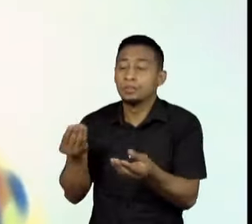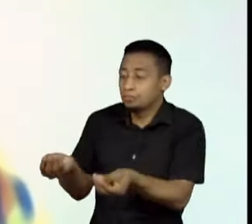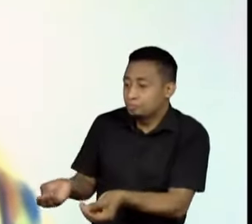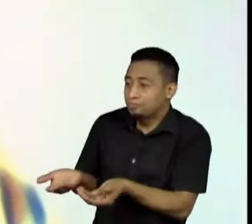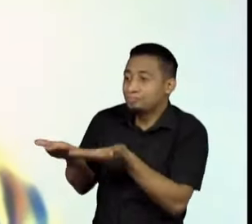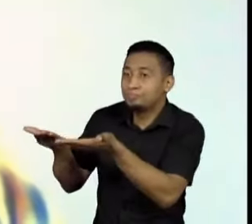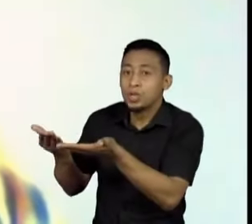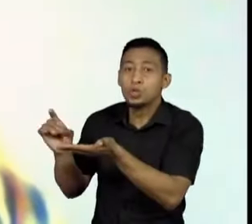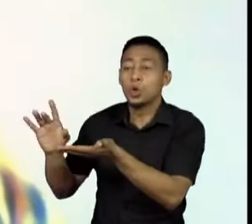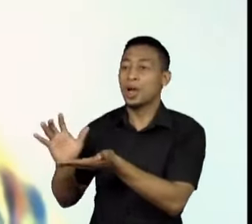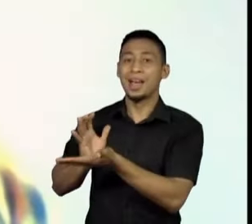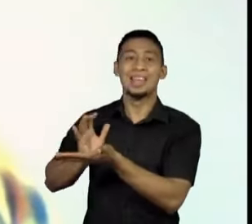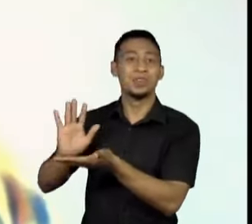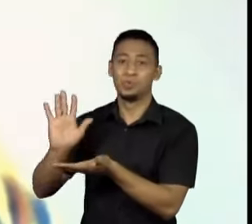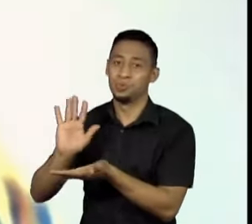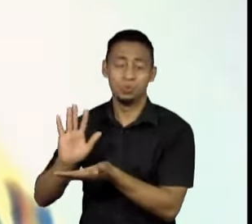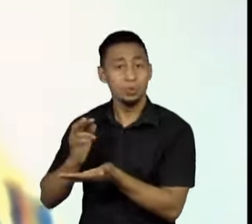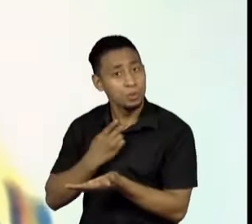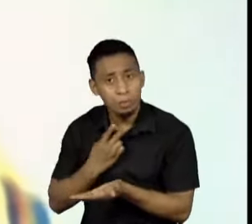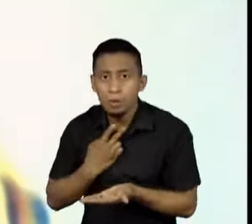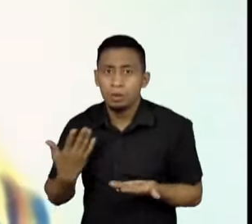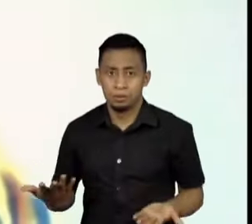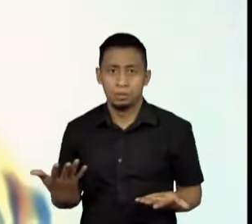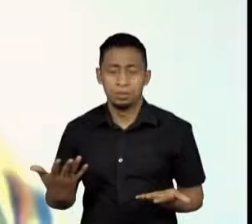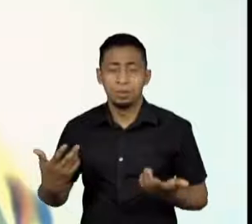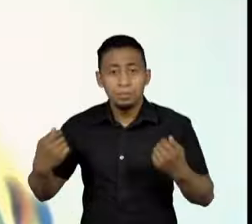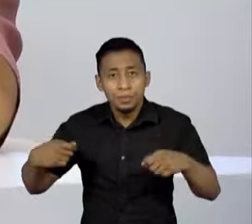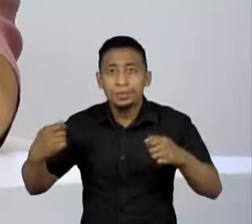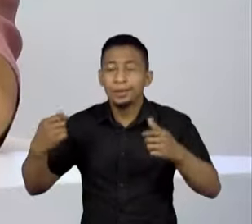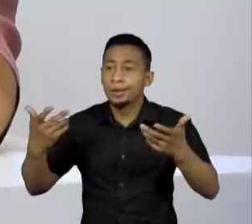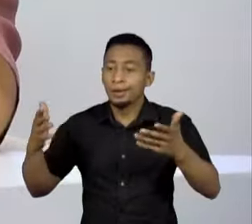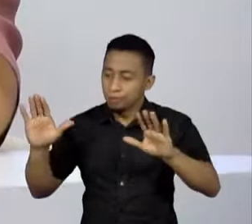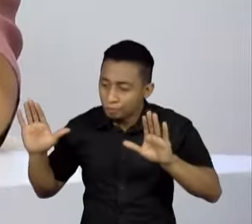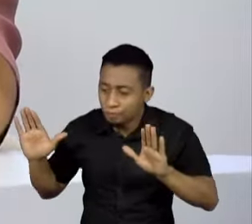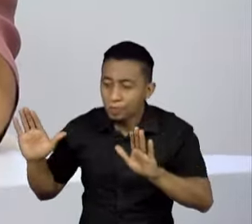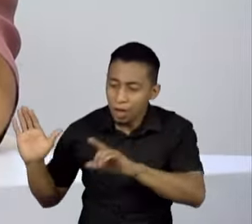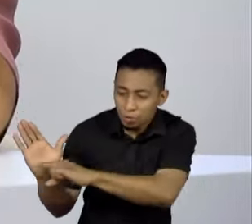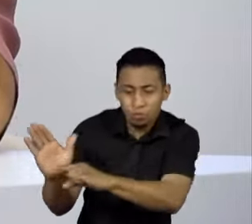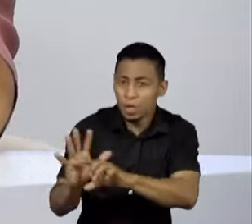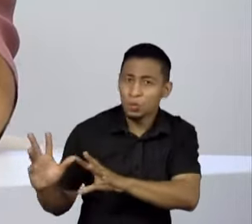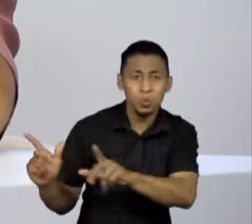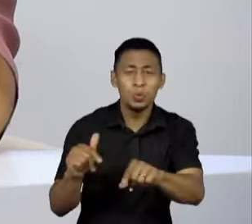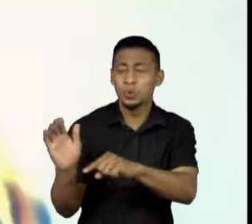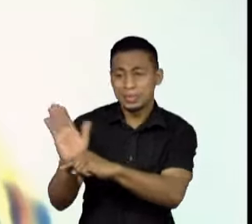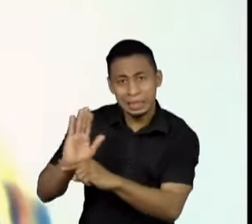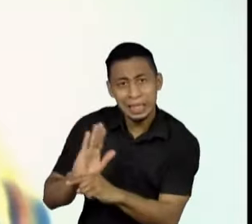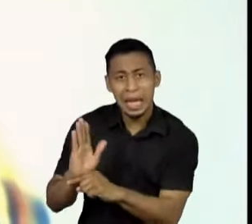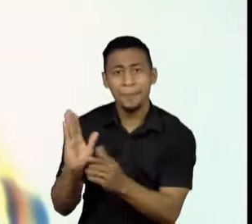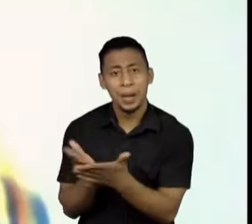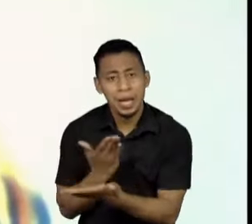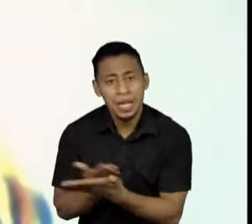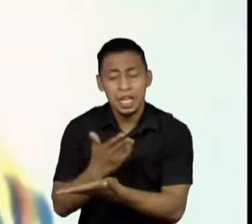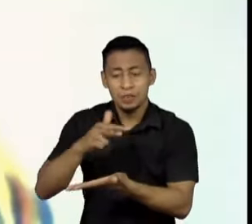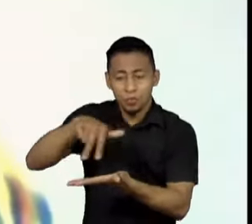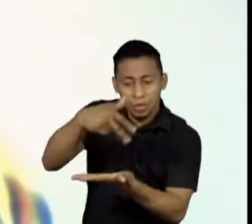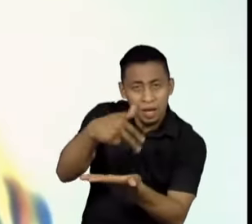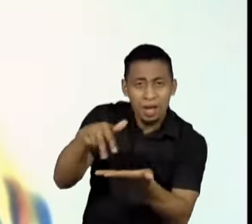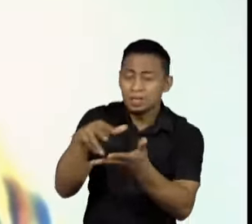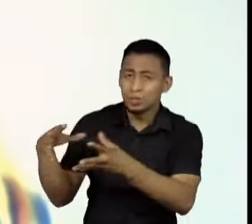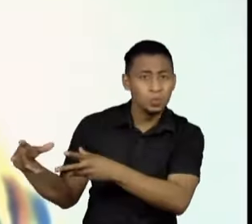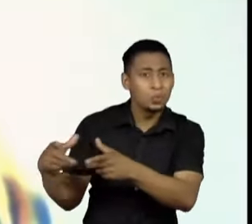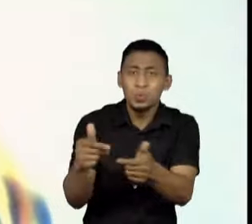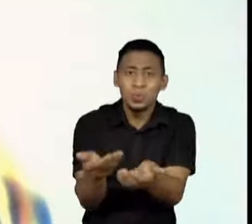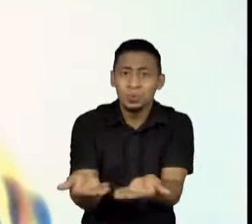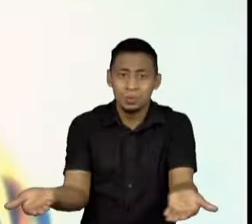classes sociais. Eu acho que nós temos de pensar no cinema, no teatro, no livro, na dança, né?